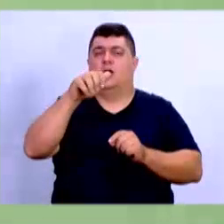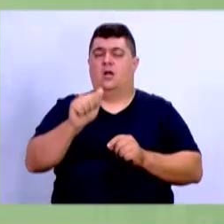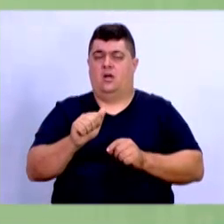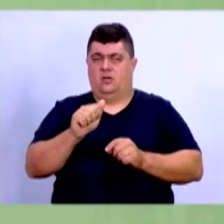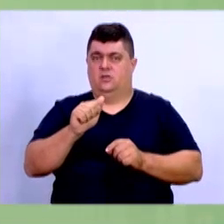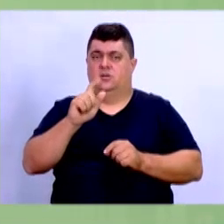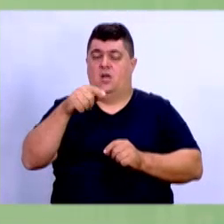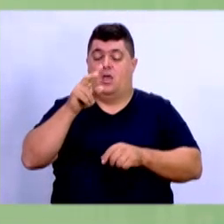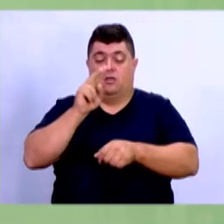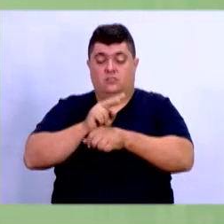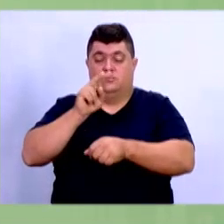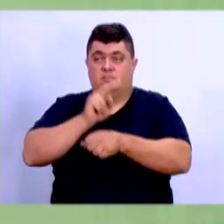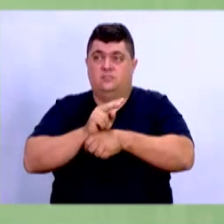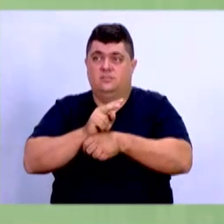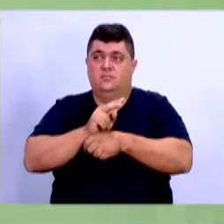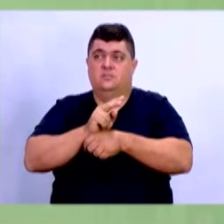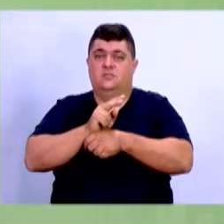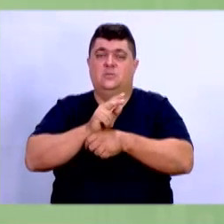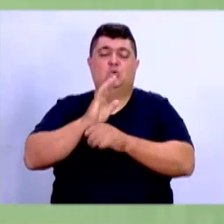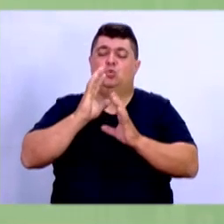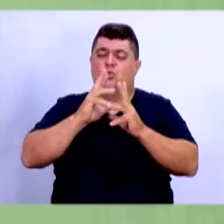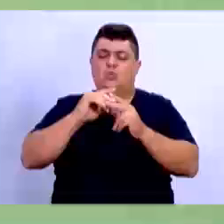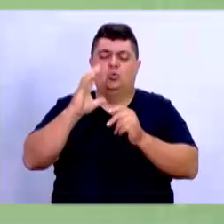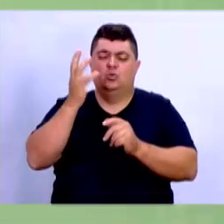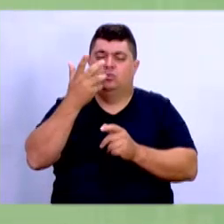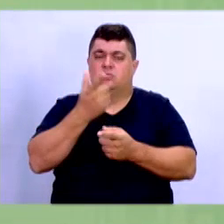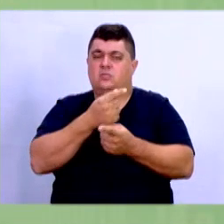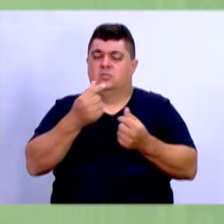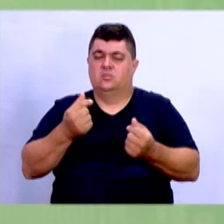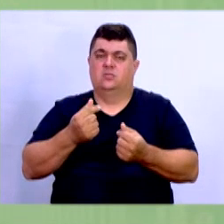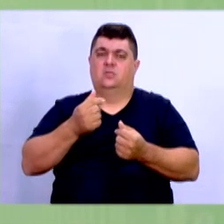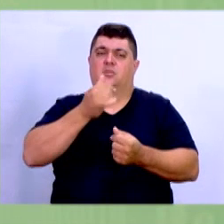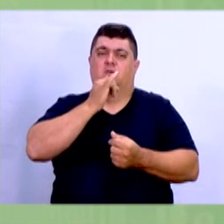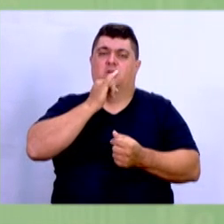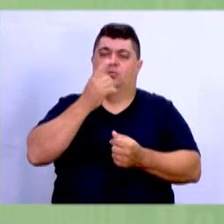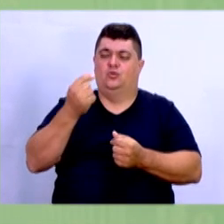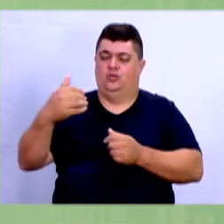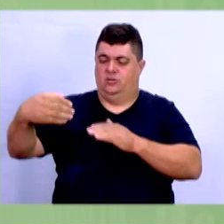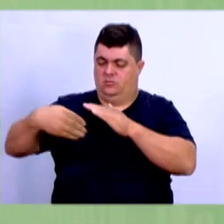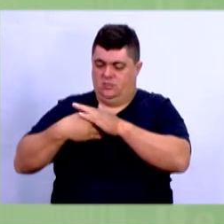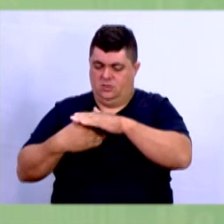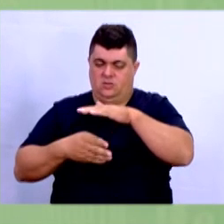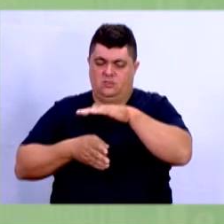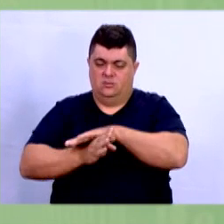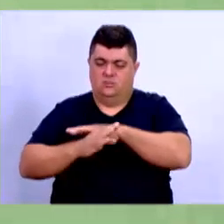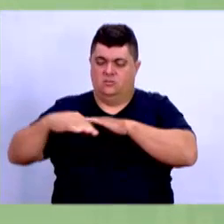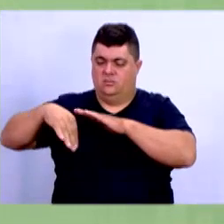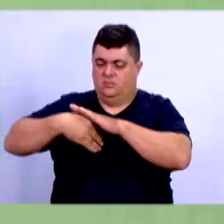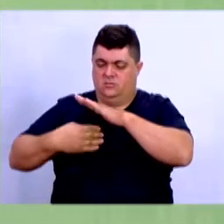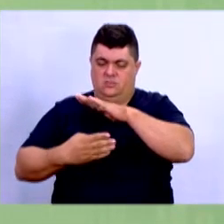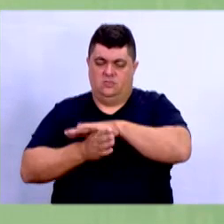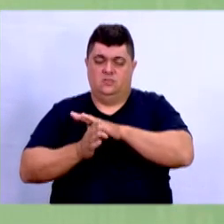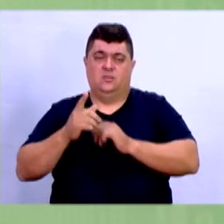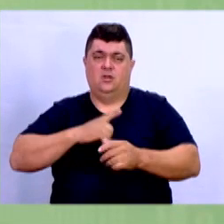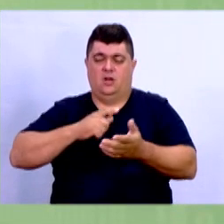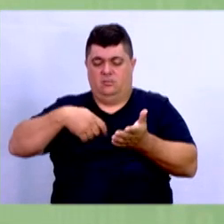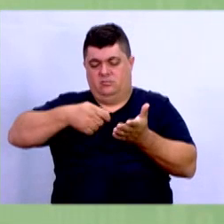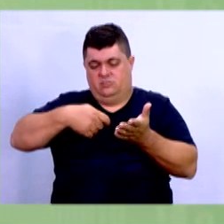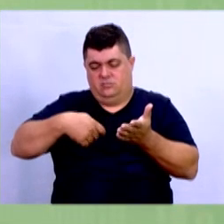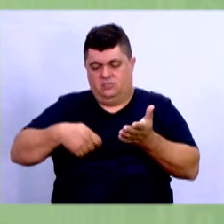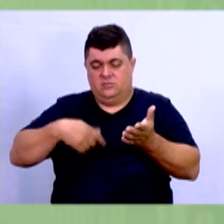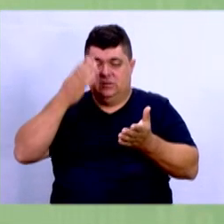por controlar as movimentações diárias. Toda empresa tem o seu caixa e lá vai ter os registros